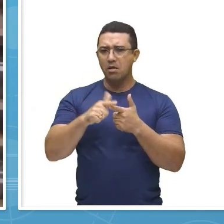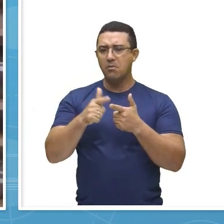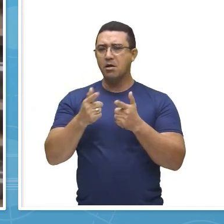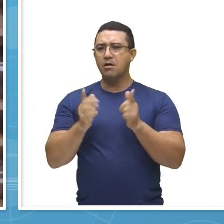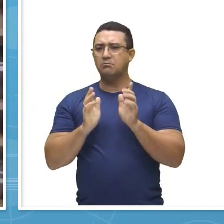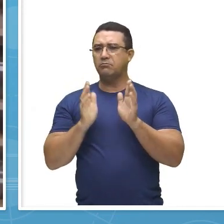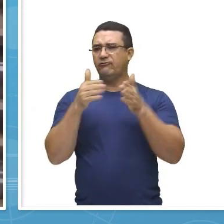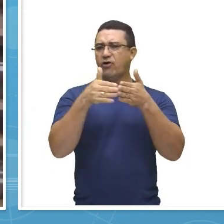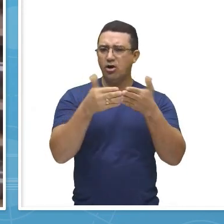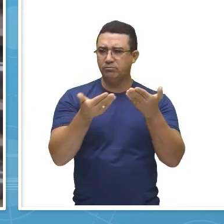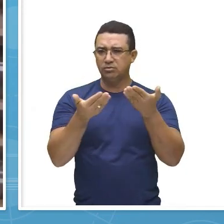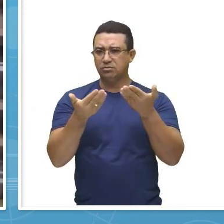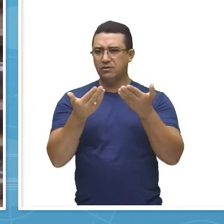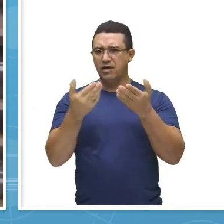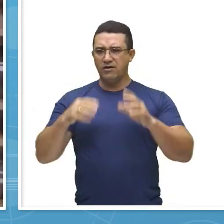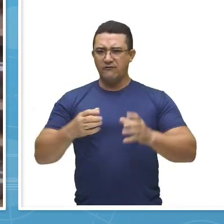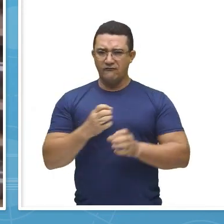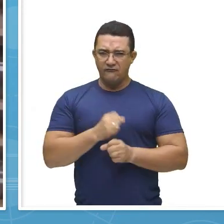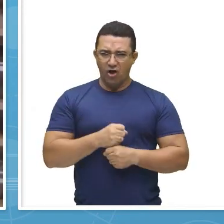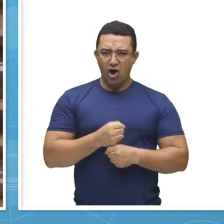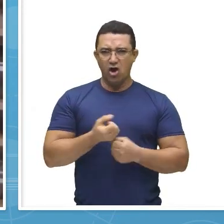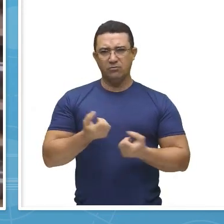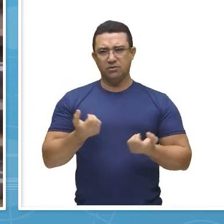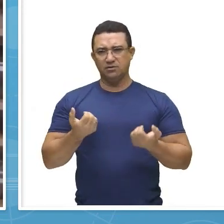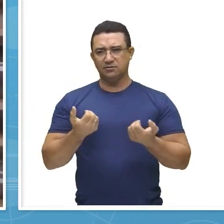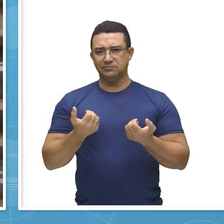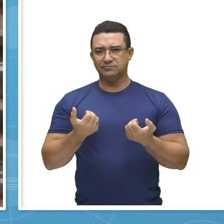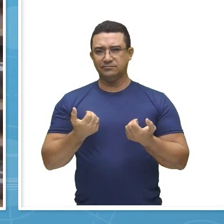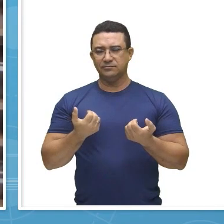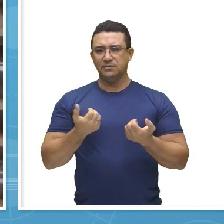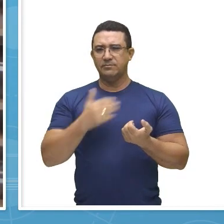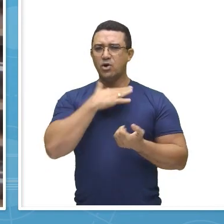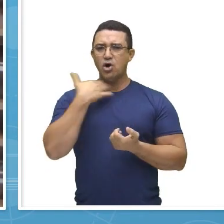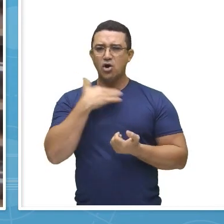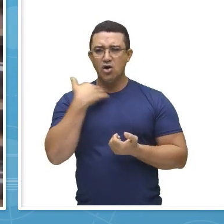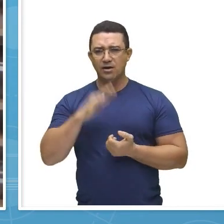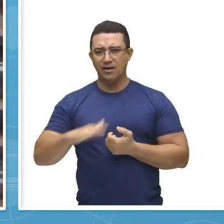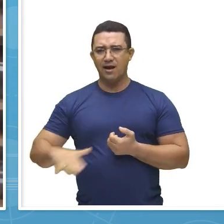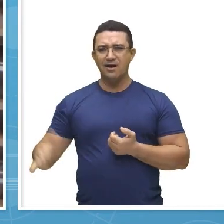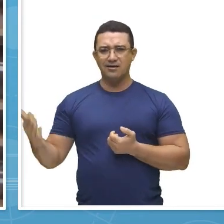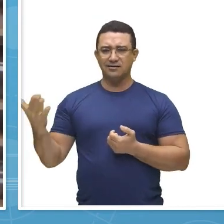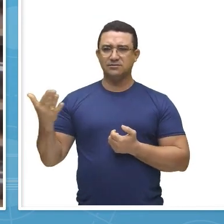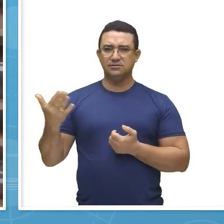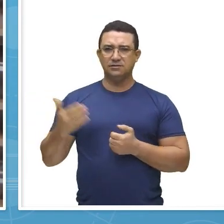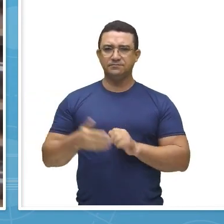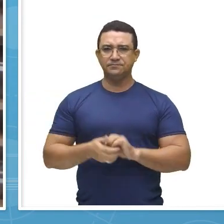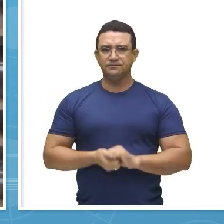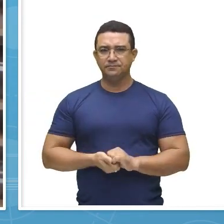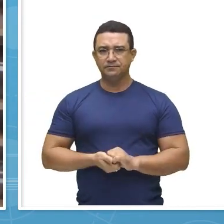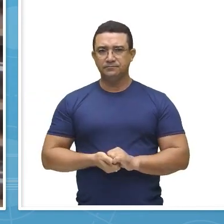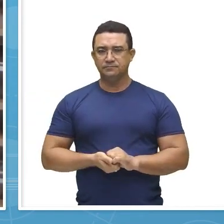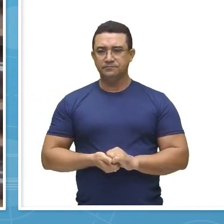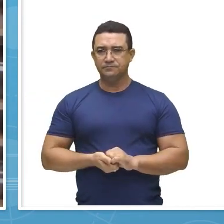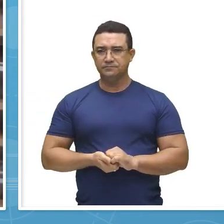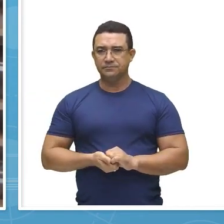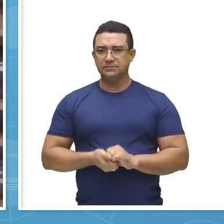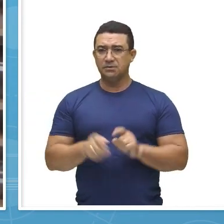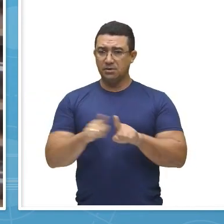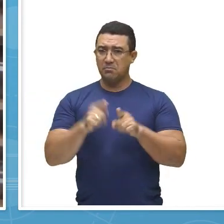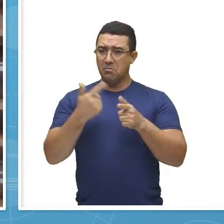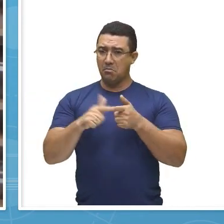de subnutrição, tá? De mortalidade infantil, das